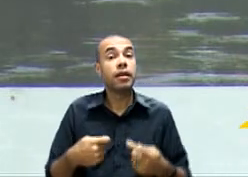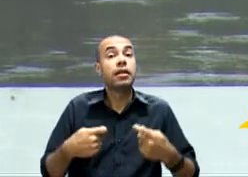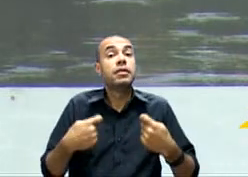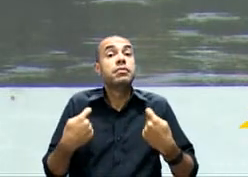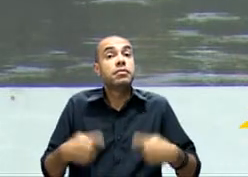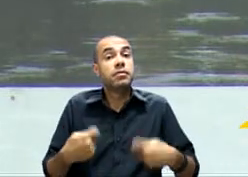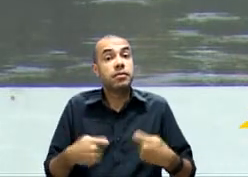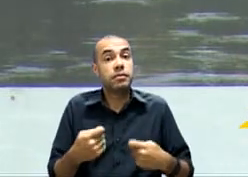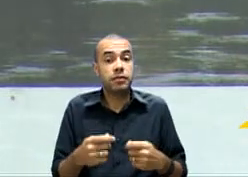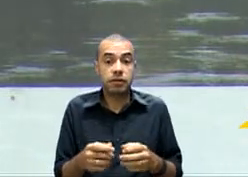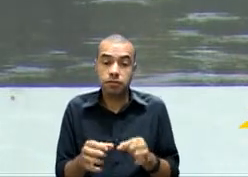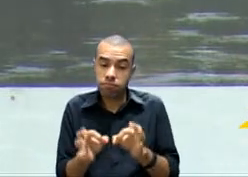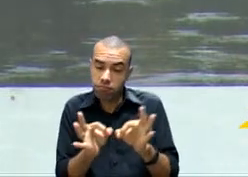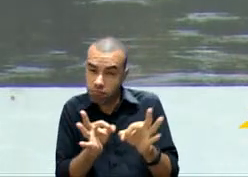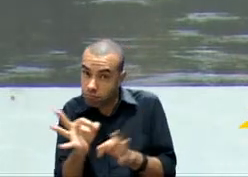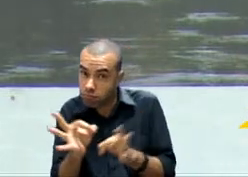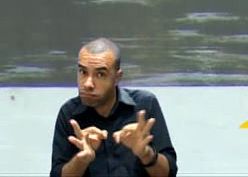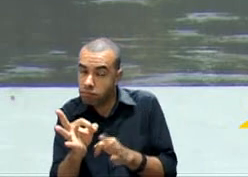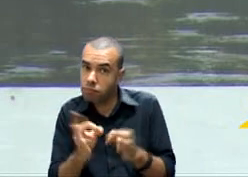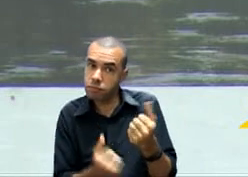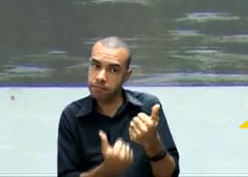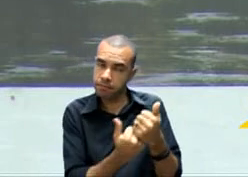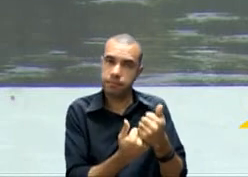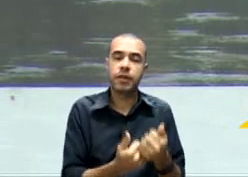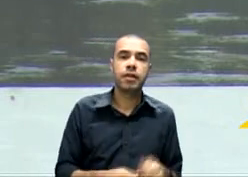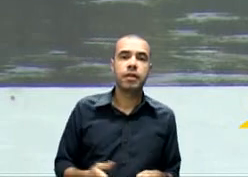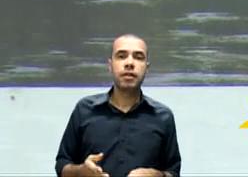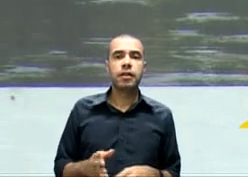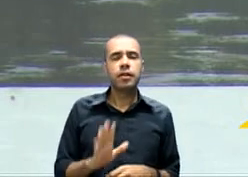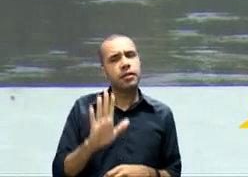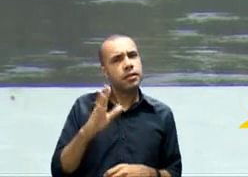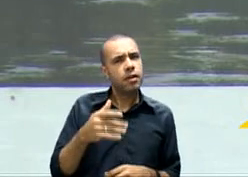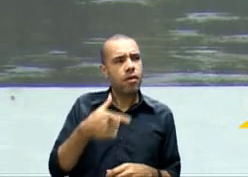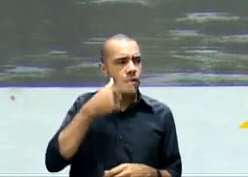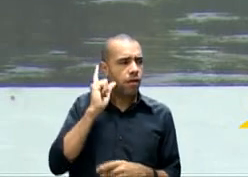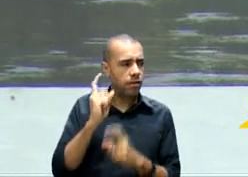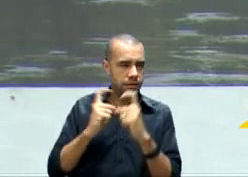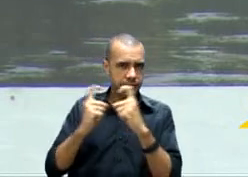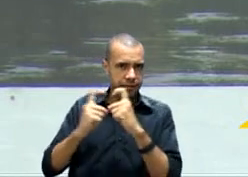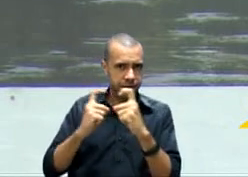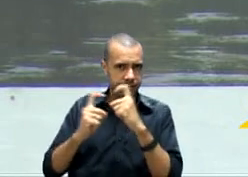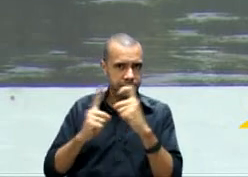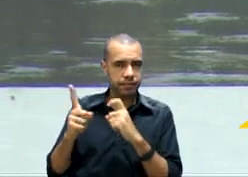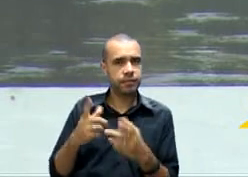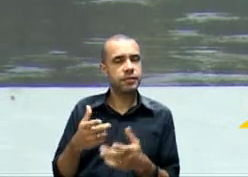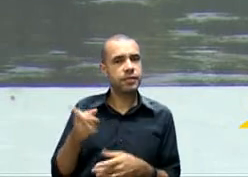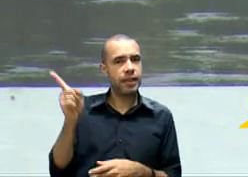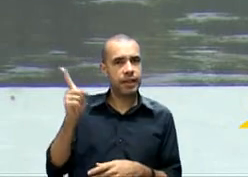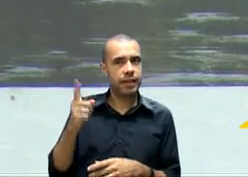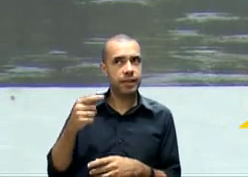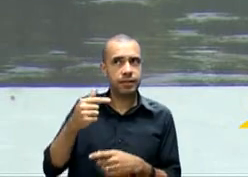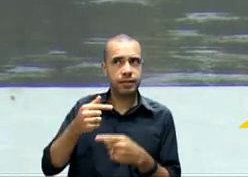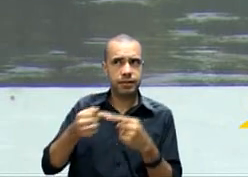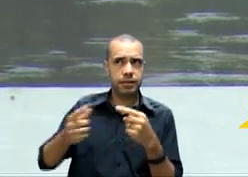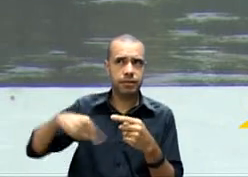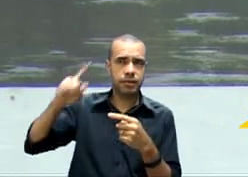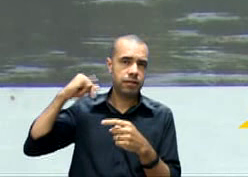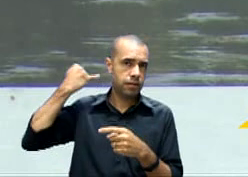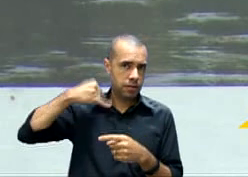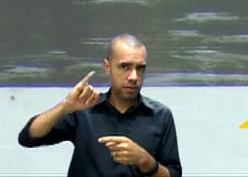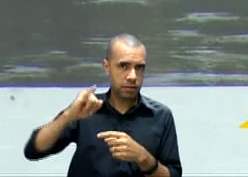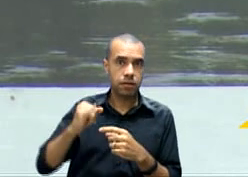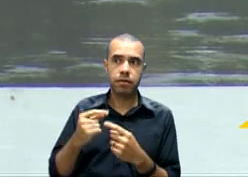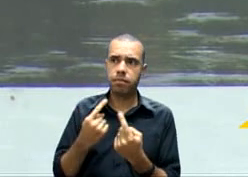uma regulamentação. E ele esteve numa reunião ontem, na semana passada, com a Jaqueline, essa regulamentação, um